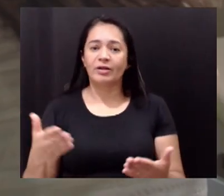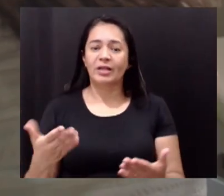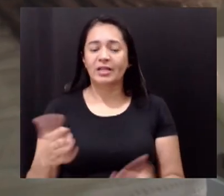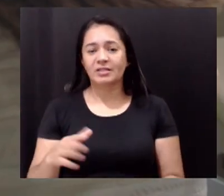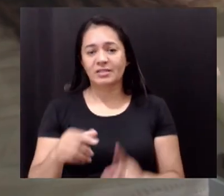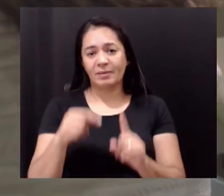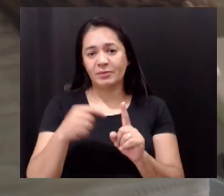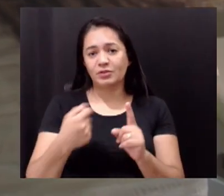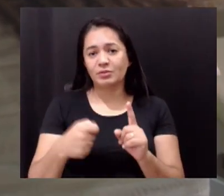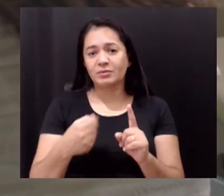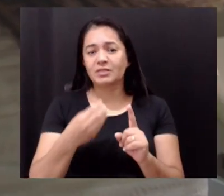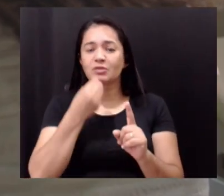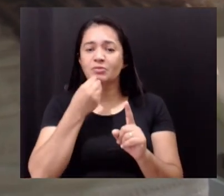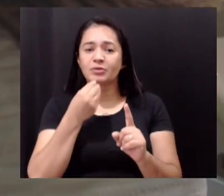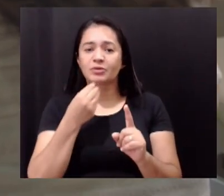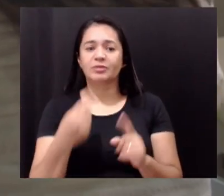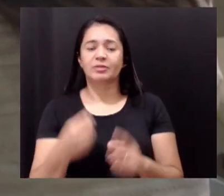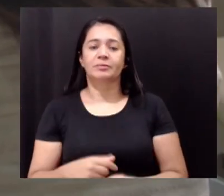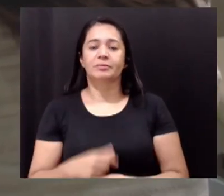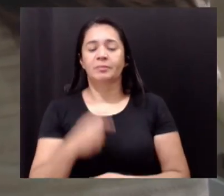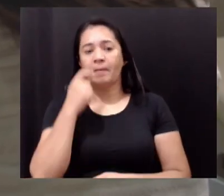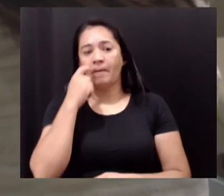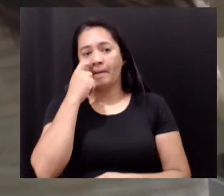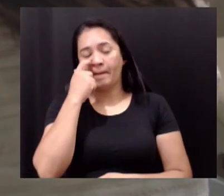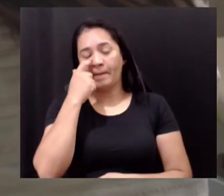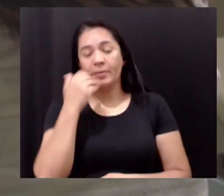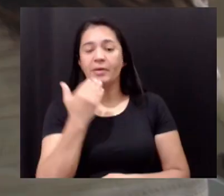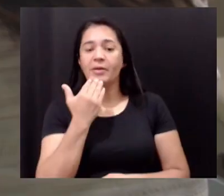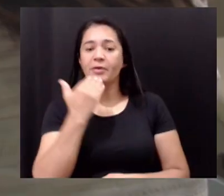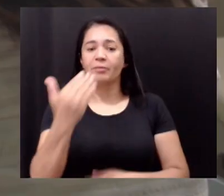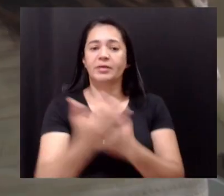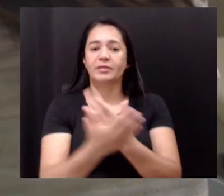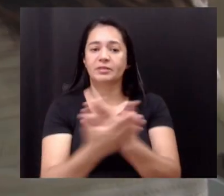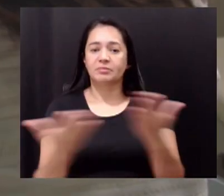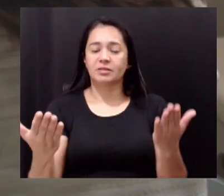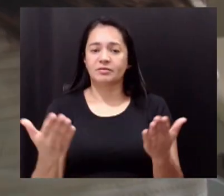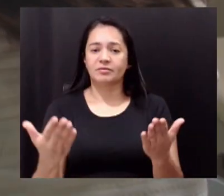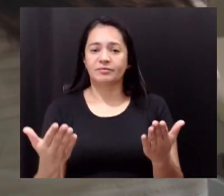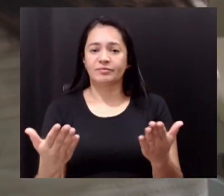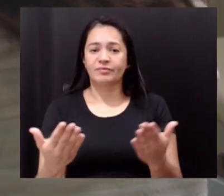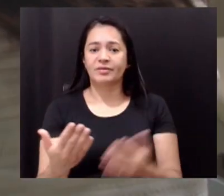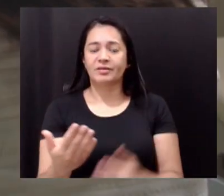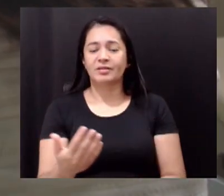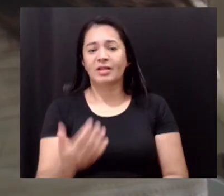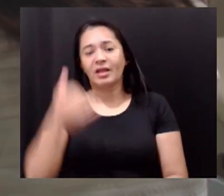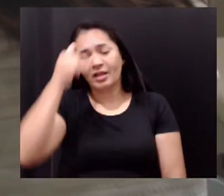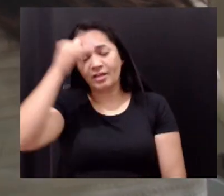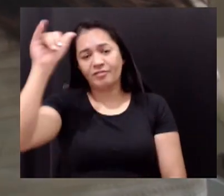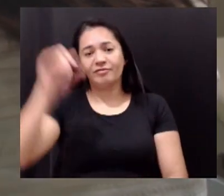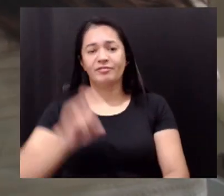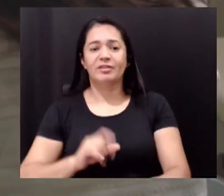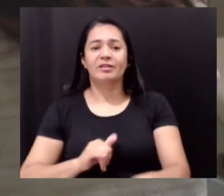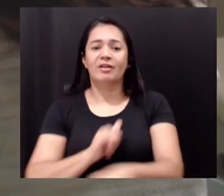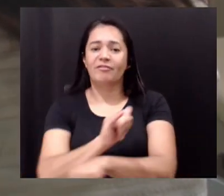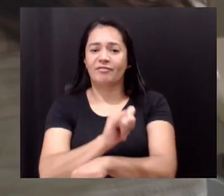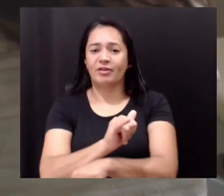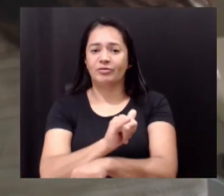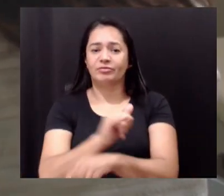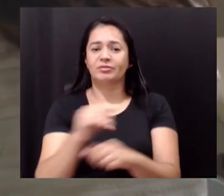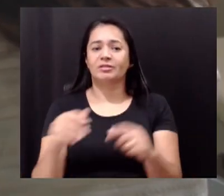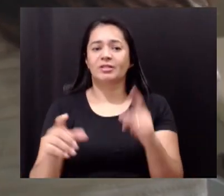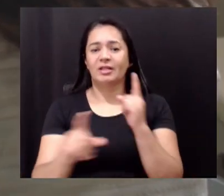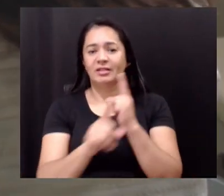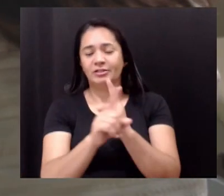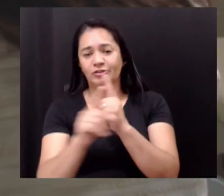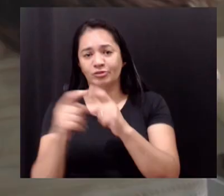diagnóstico precoce. Então, assim, meu apelo aqui à população é: não falte às suas consultas, marque os seus exames com regularidade.